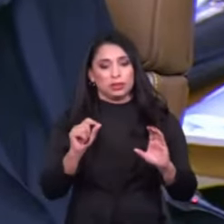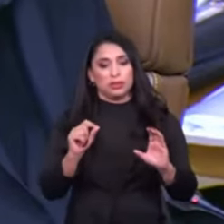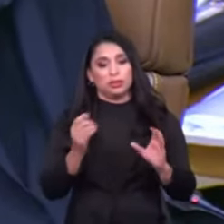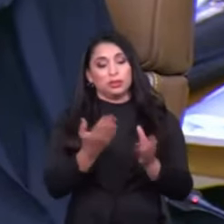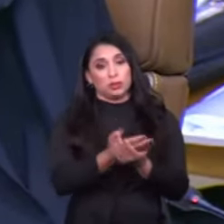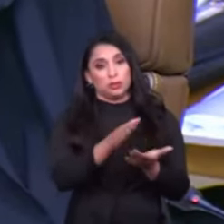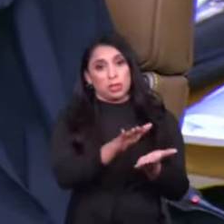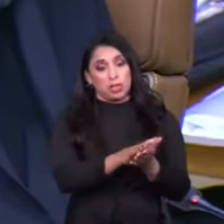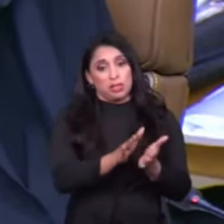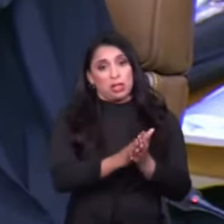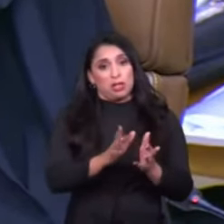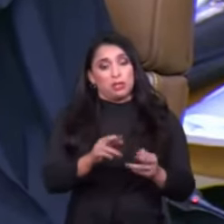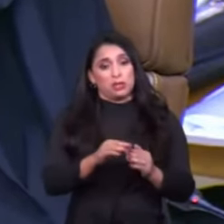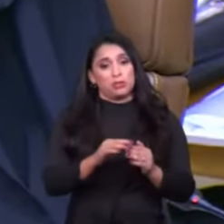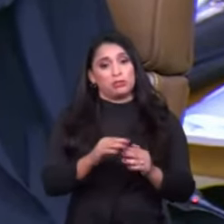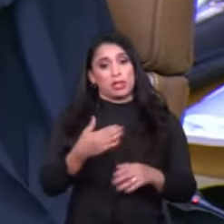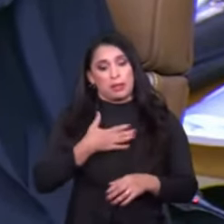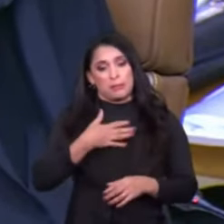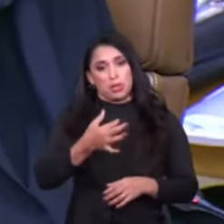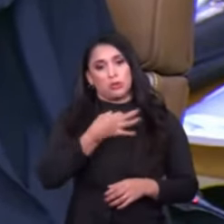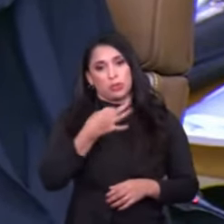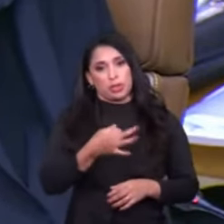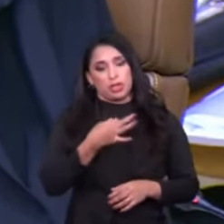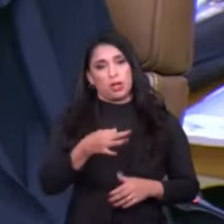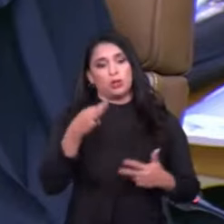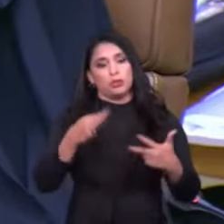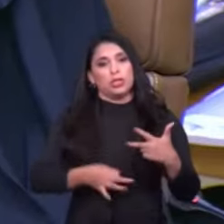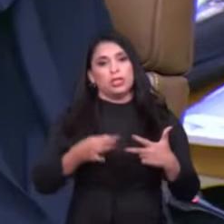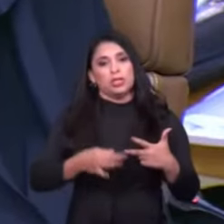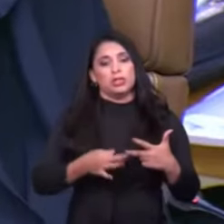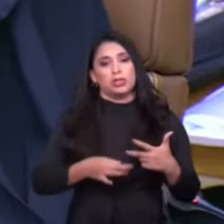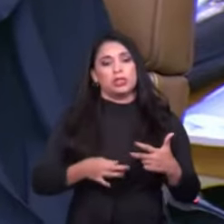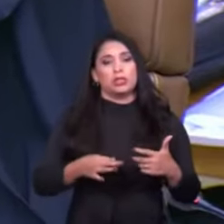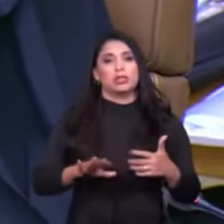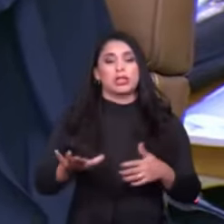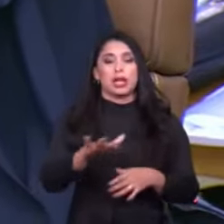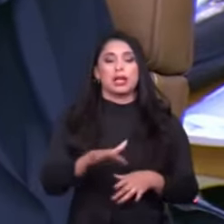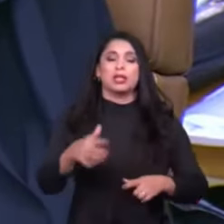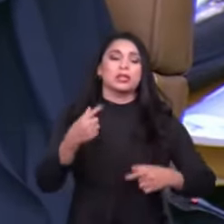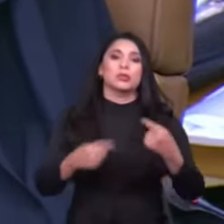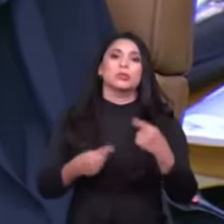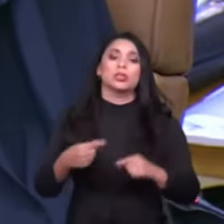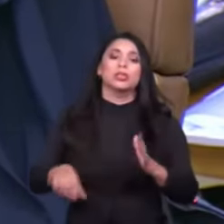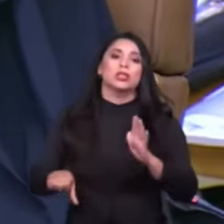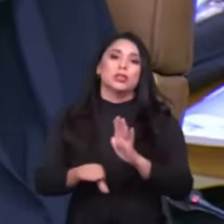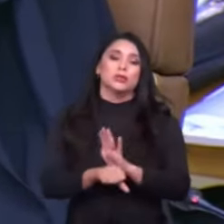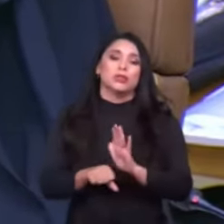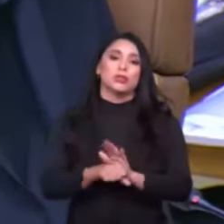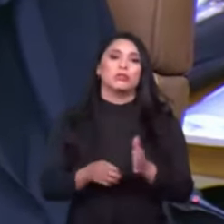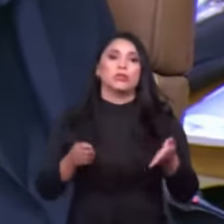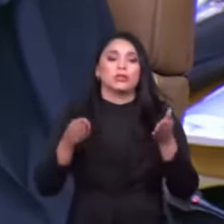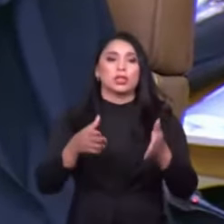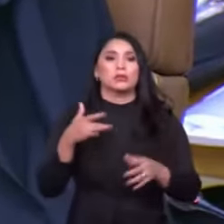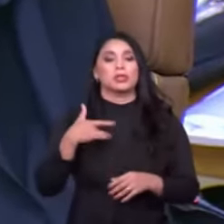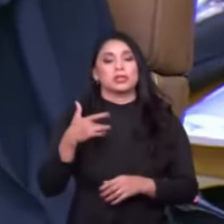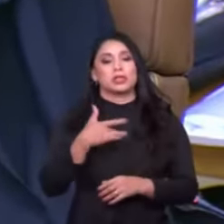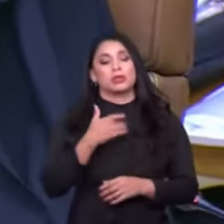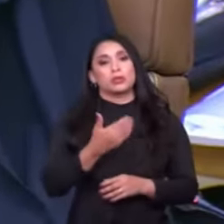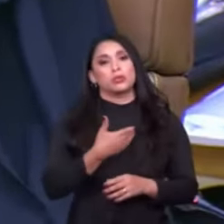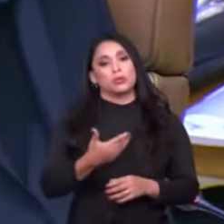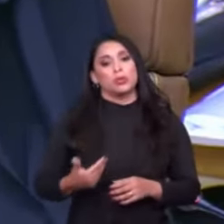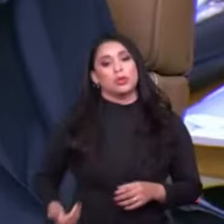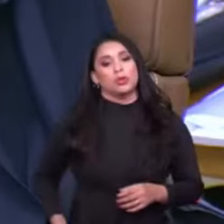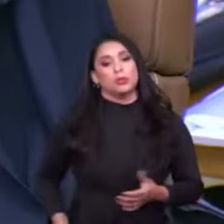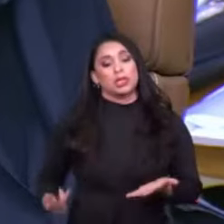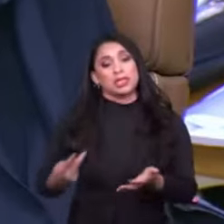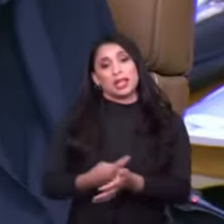interferência desproporcional ao meu sentido, o Poder Judiciário na esfera da política criminal voltada para a tutela da saúde pública, constitui, inequivocamente,